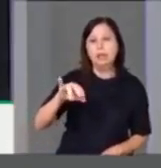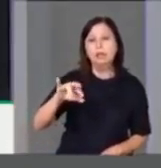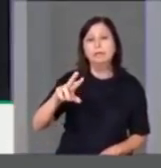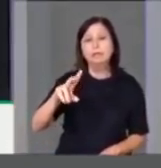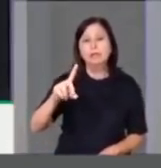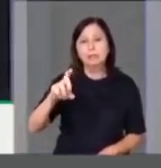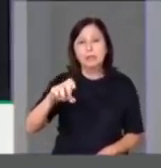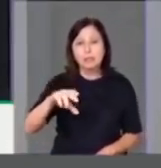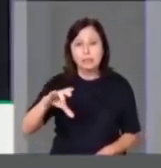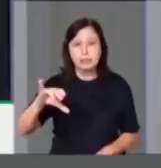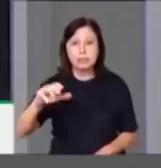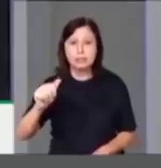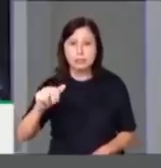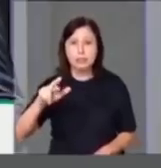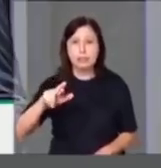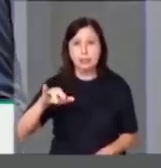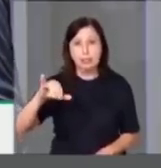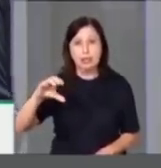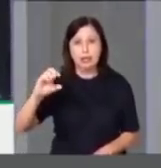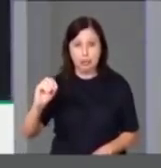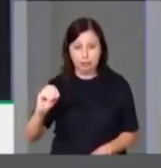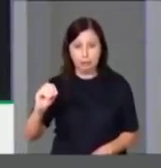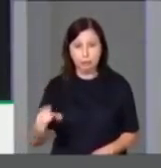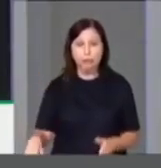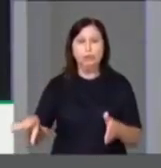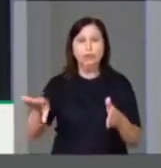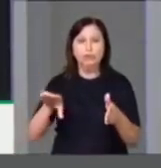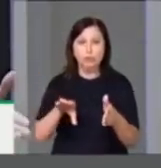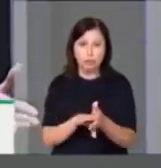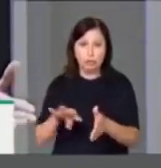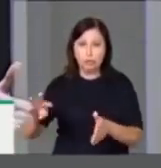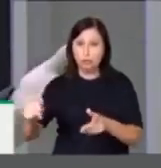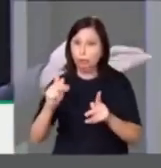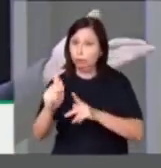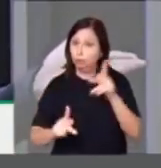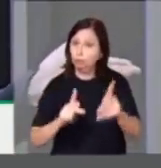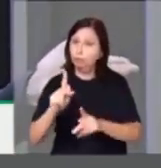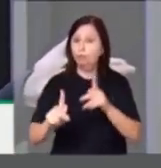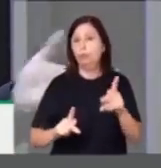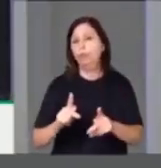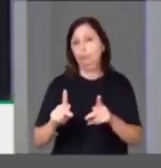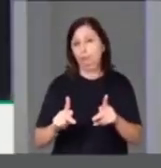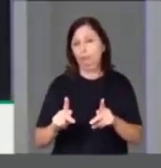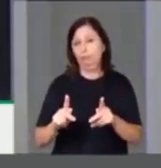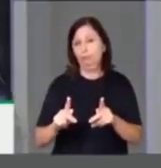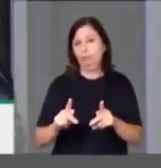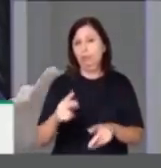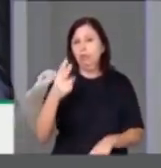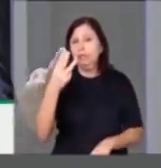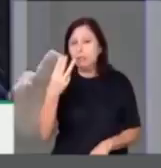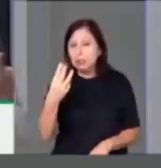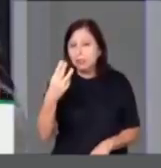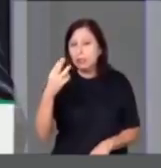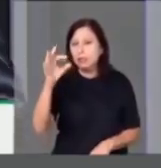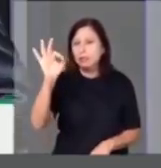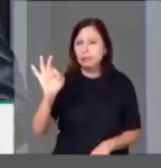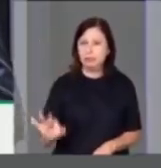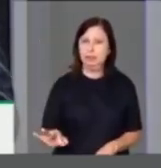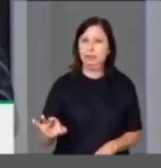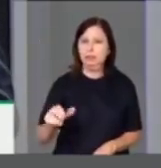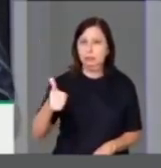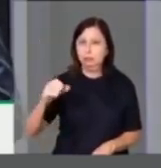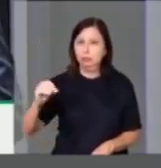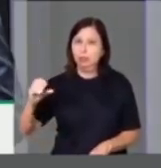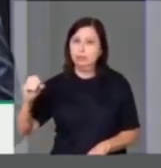pobre da população. Talvez algum petista possa dizer, bom, mas 3% já está bom, era o que a gente pegava